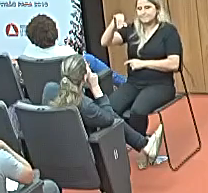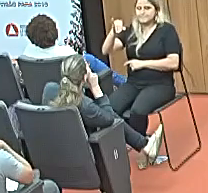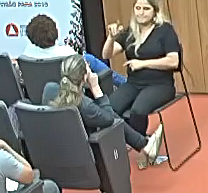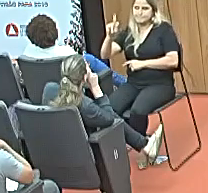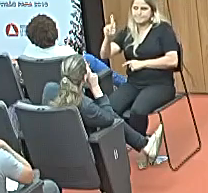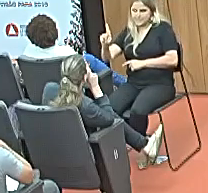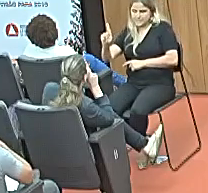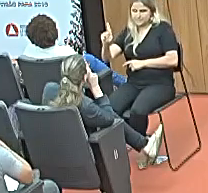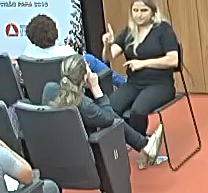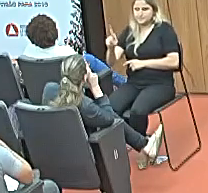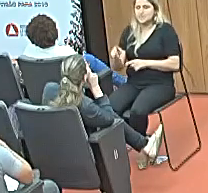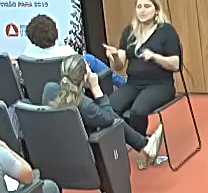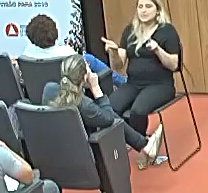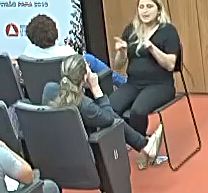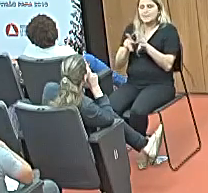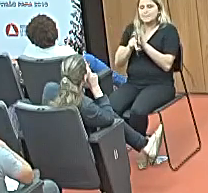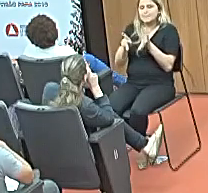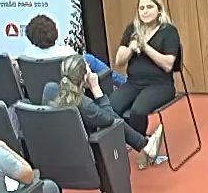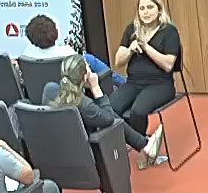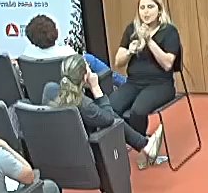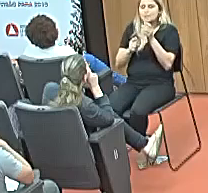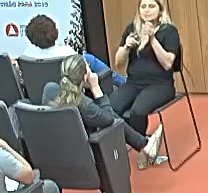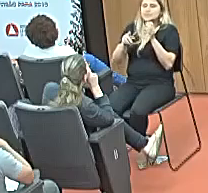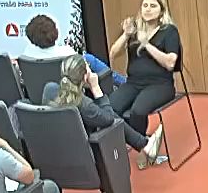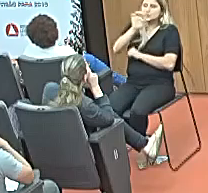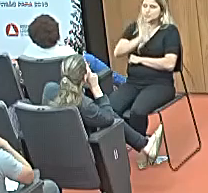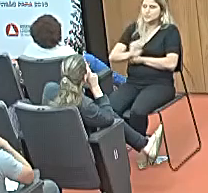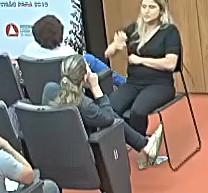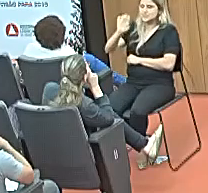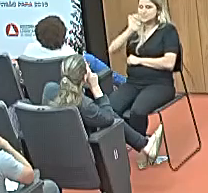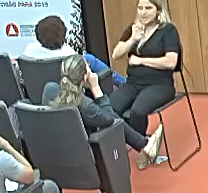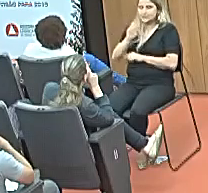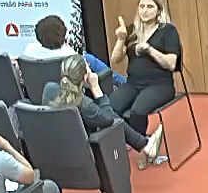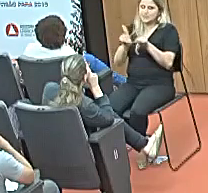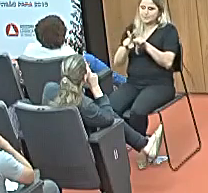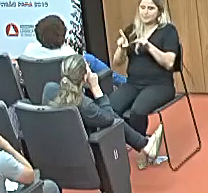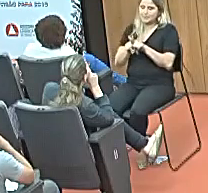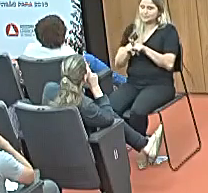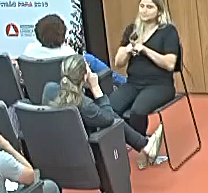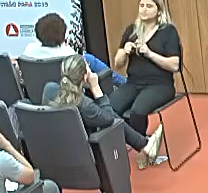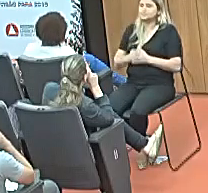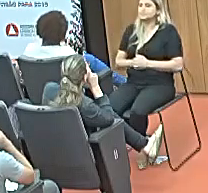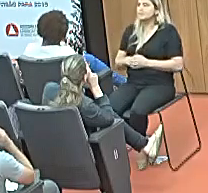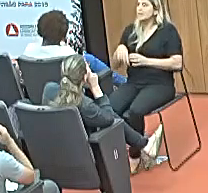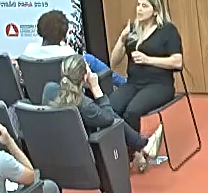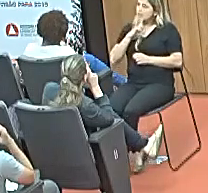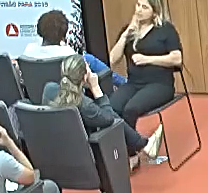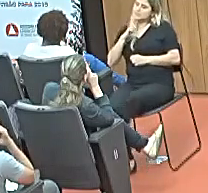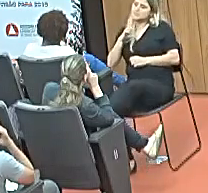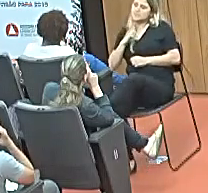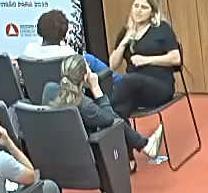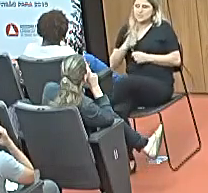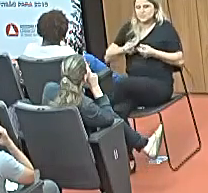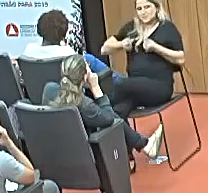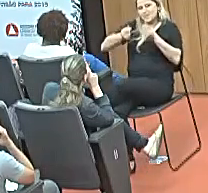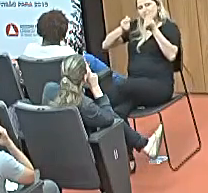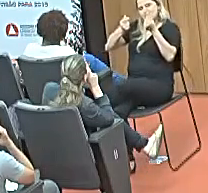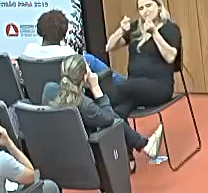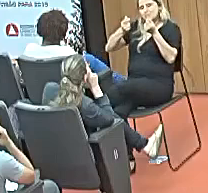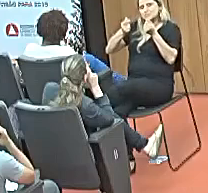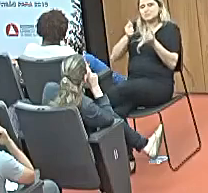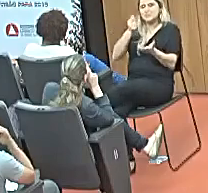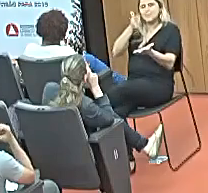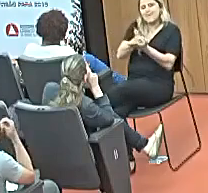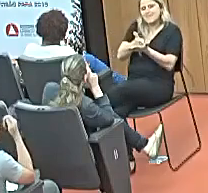é tem dificuldades financeiras para pra trabalhar suas atividades nem eles têm o os recursos para